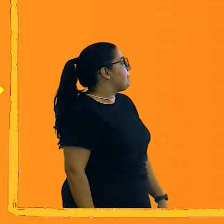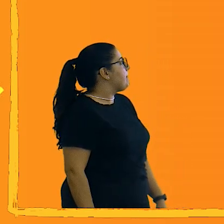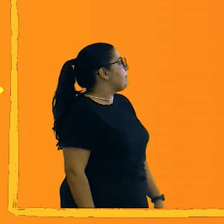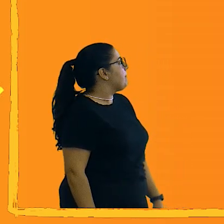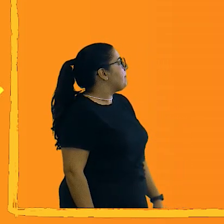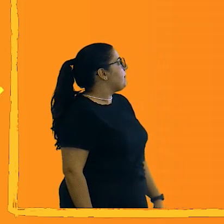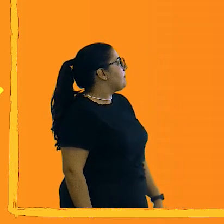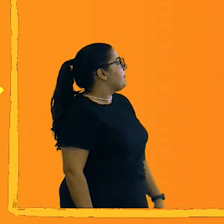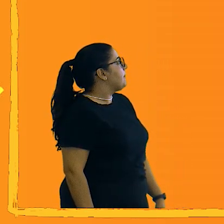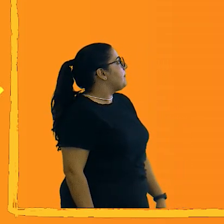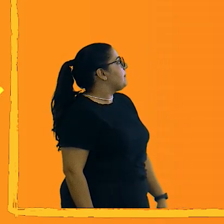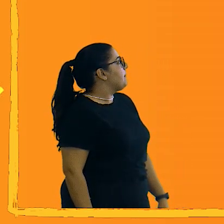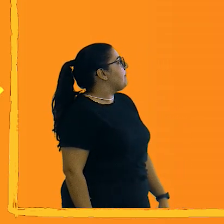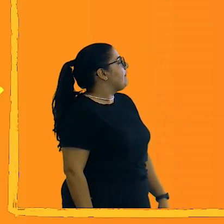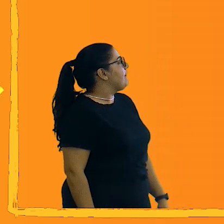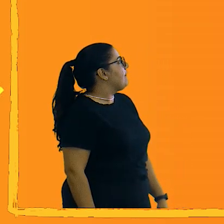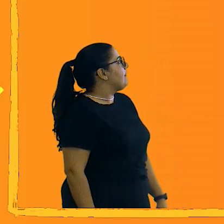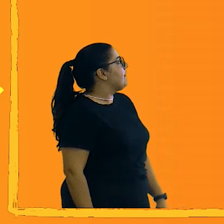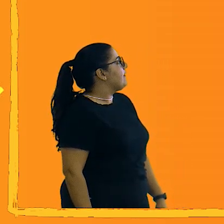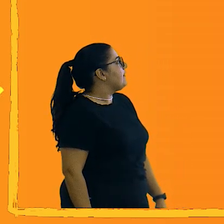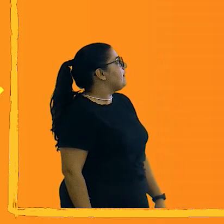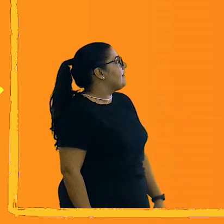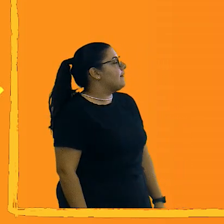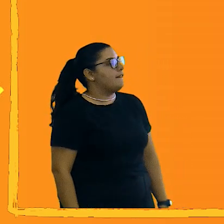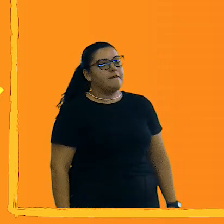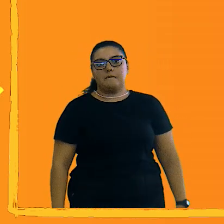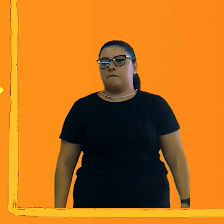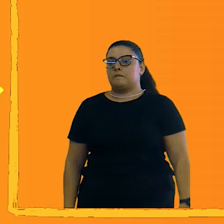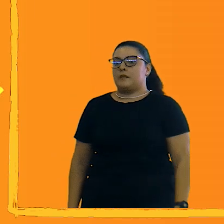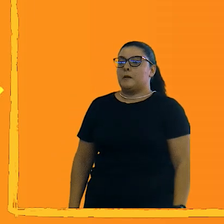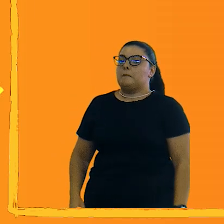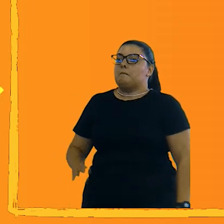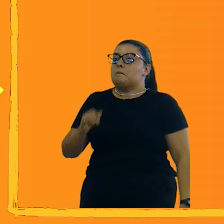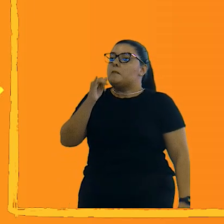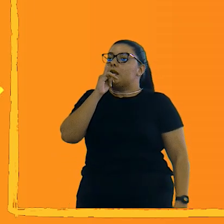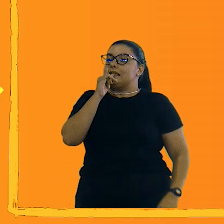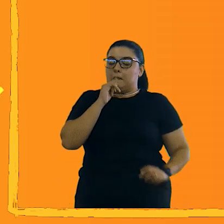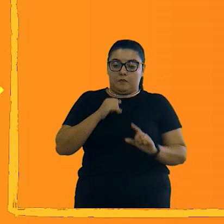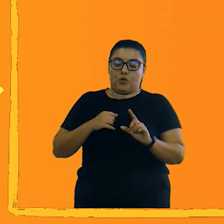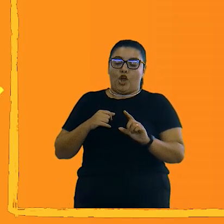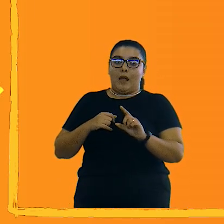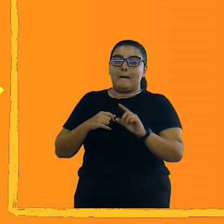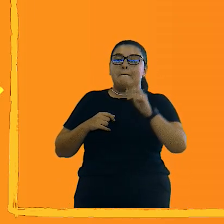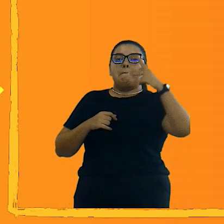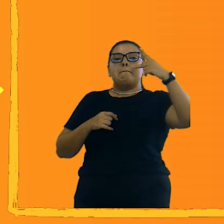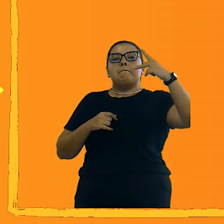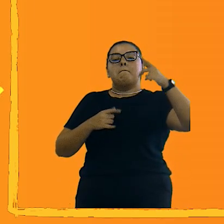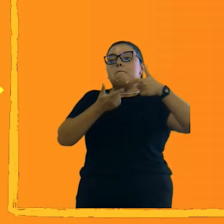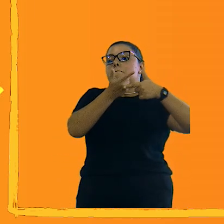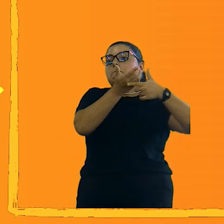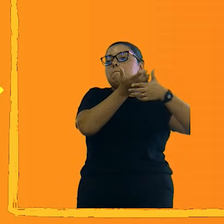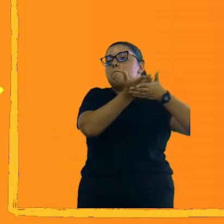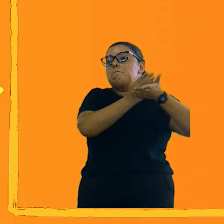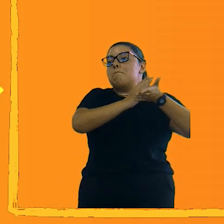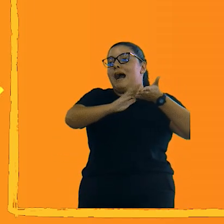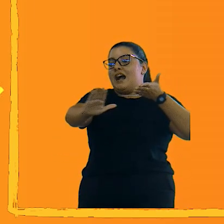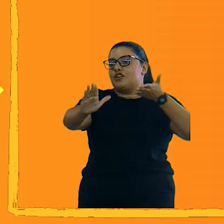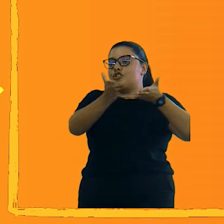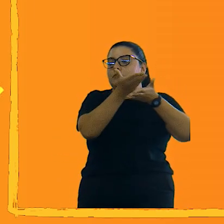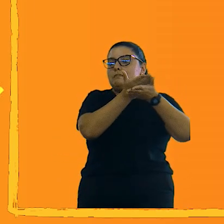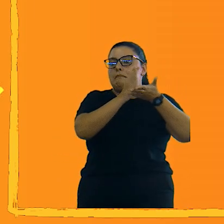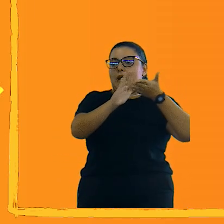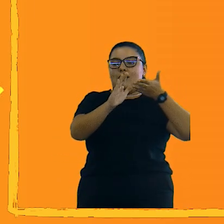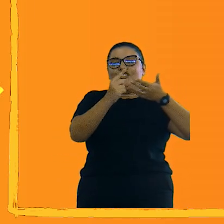coisa parte pelo todo parte